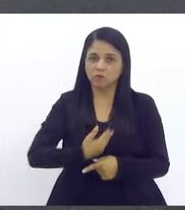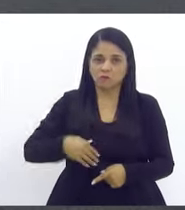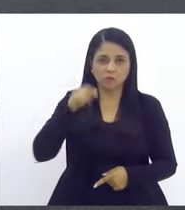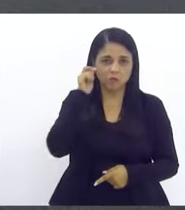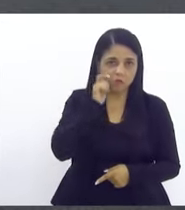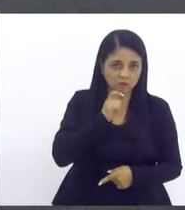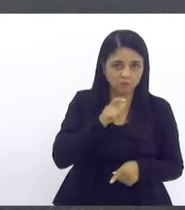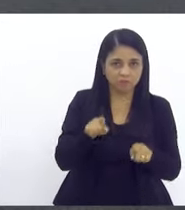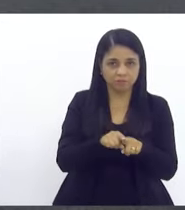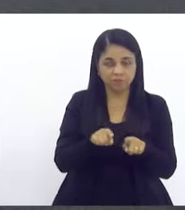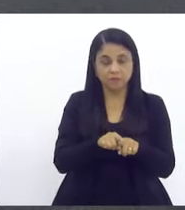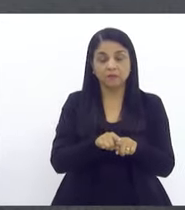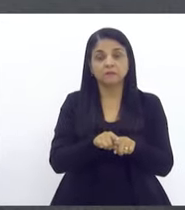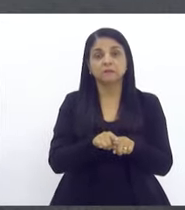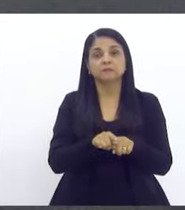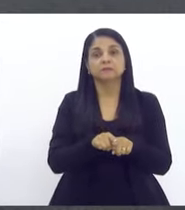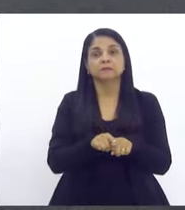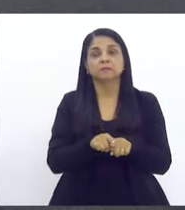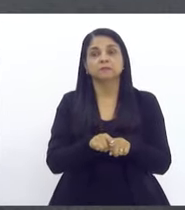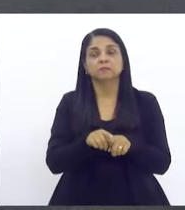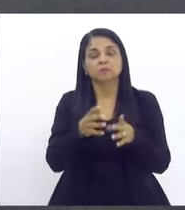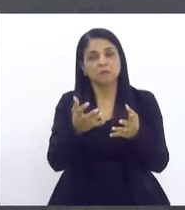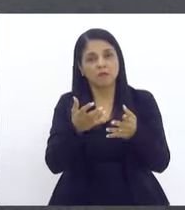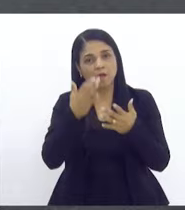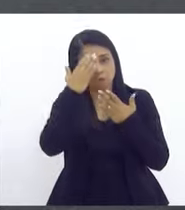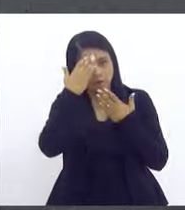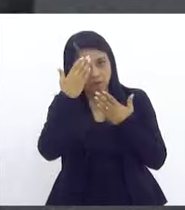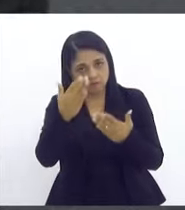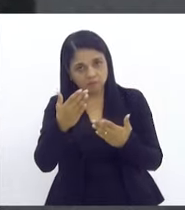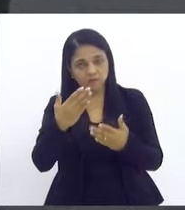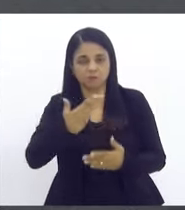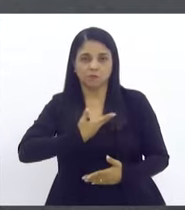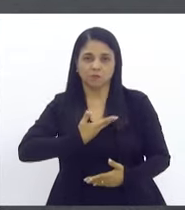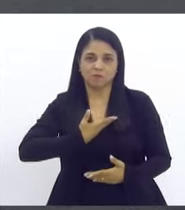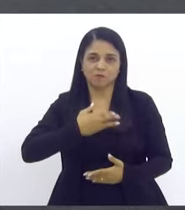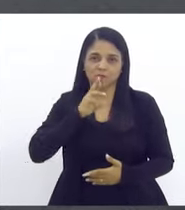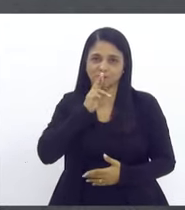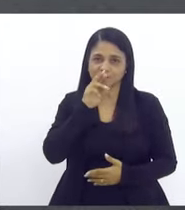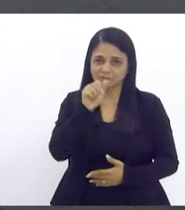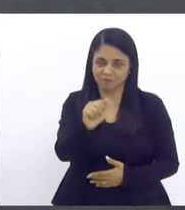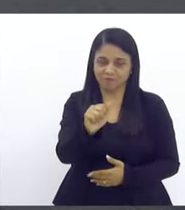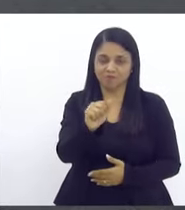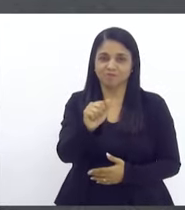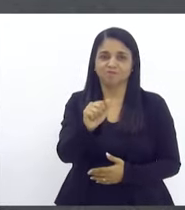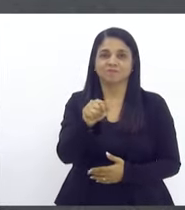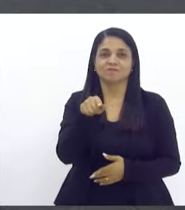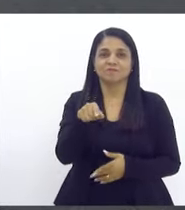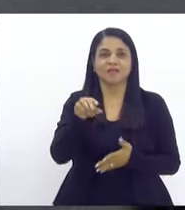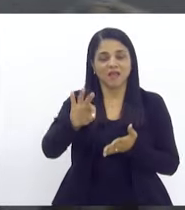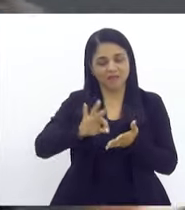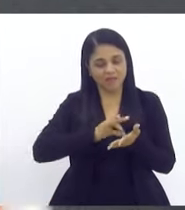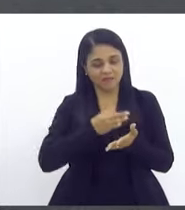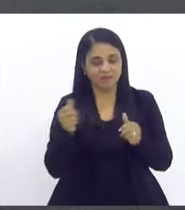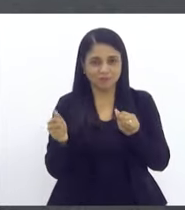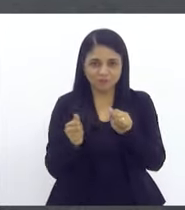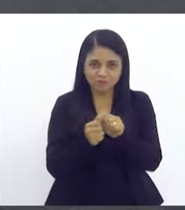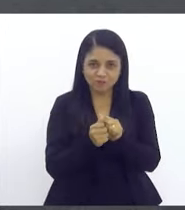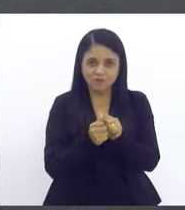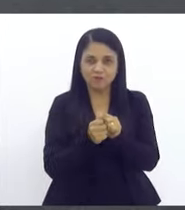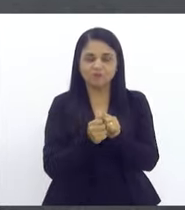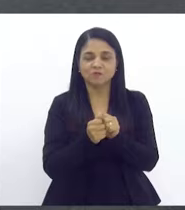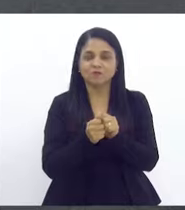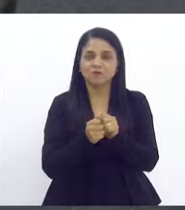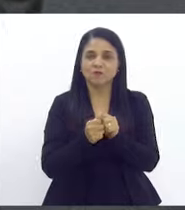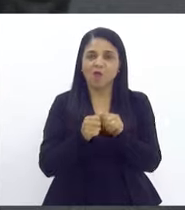Cláudio Castro. Assim sendo, eu quero agradecer ao meu companheiro, o xerife da legalidade, de assinar comigo essa